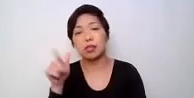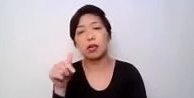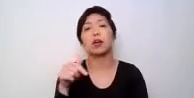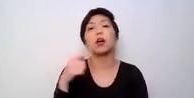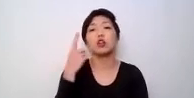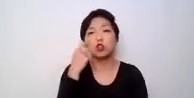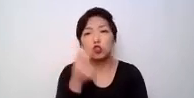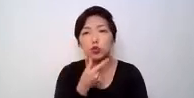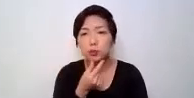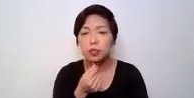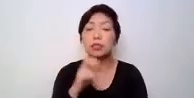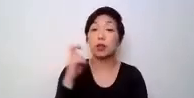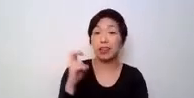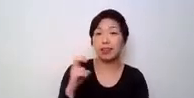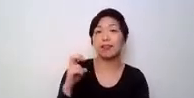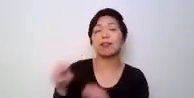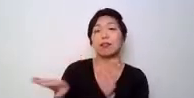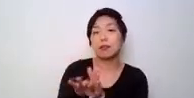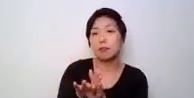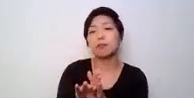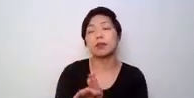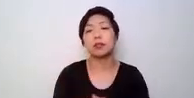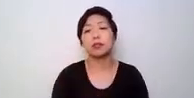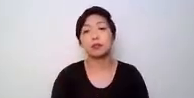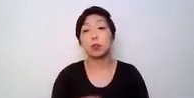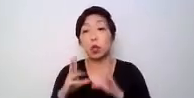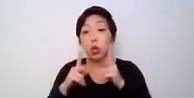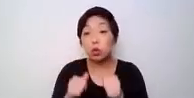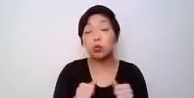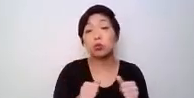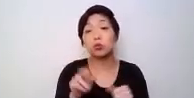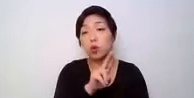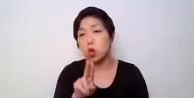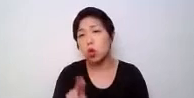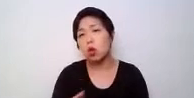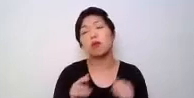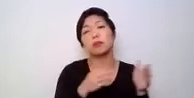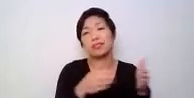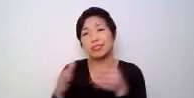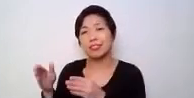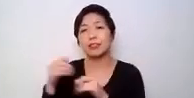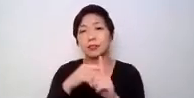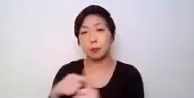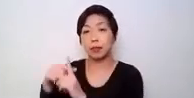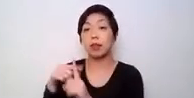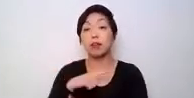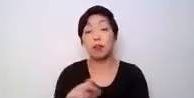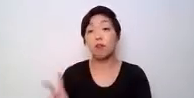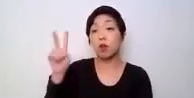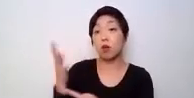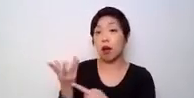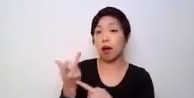Parada também todos esses são cemitérios que tem um valor artístico e arquitetônico também porque